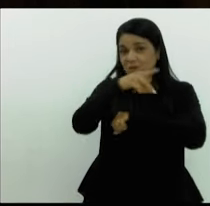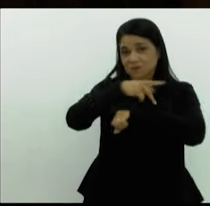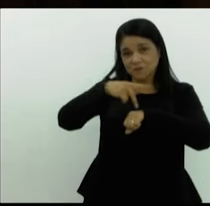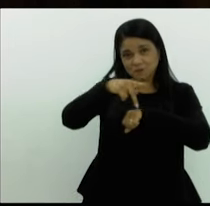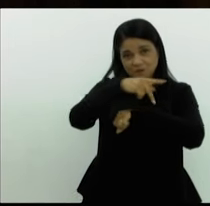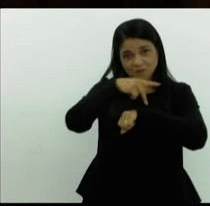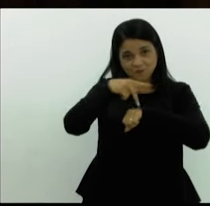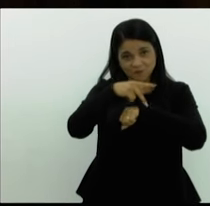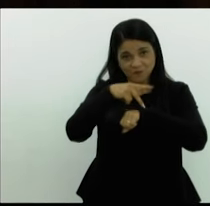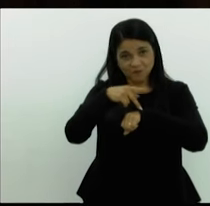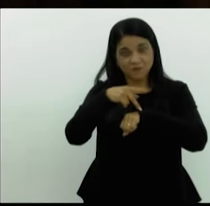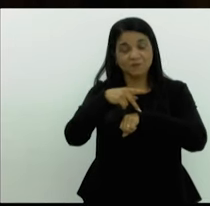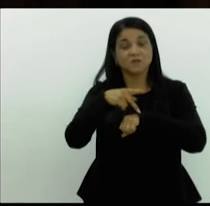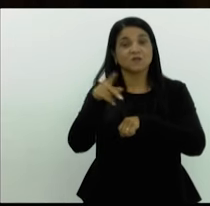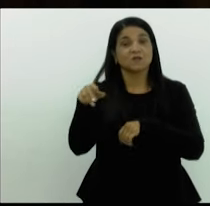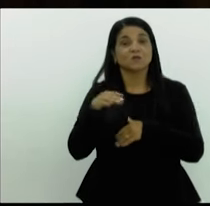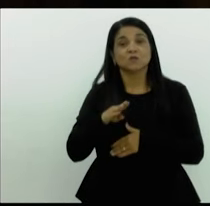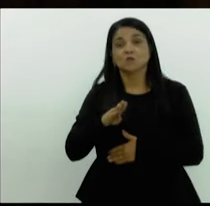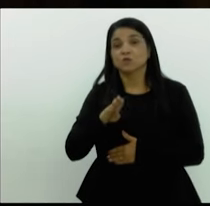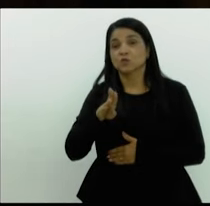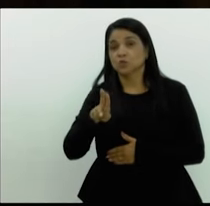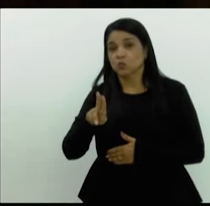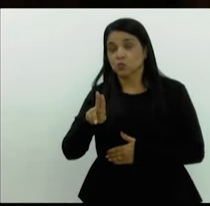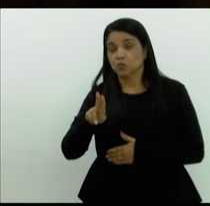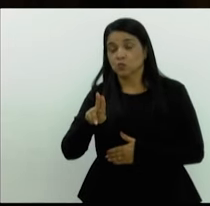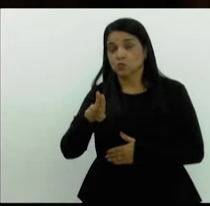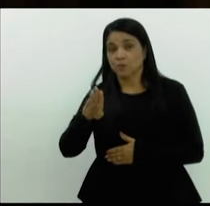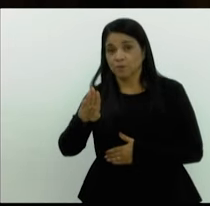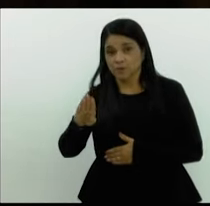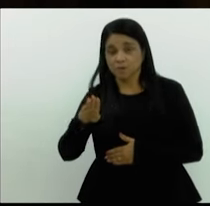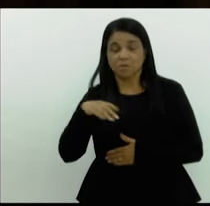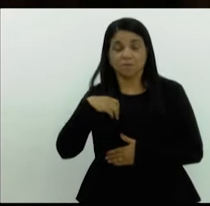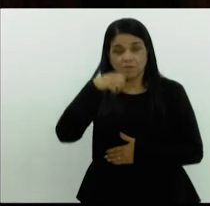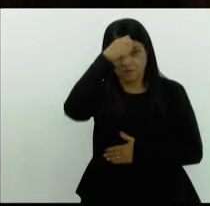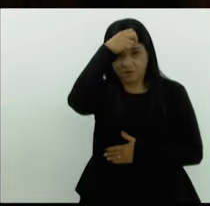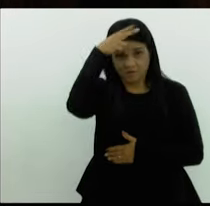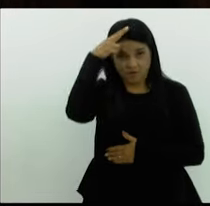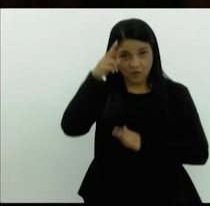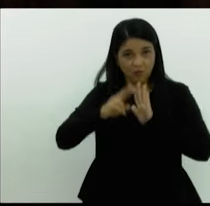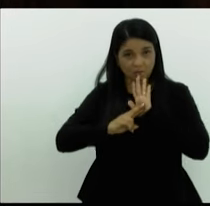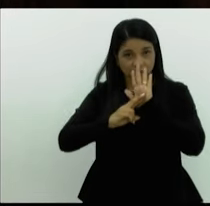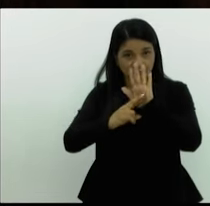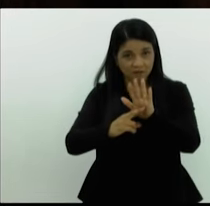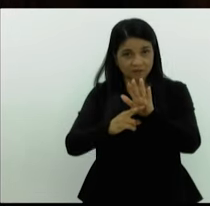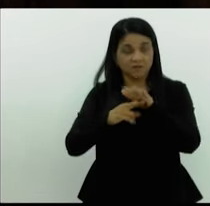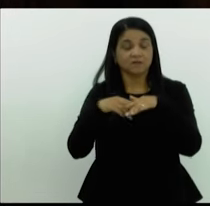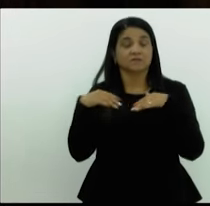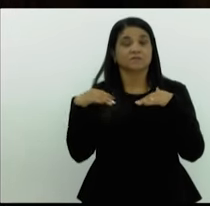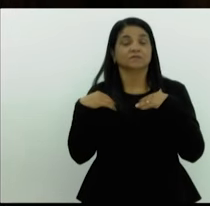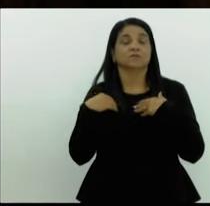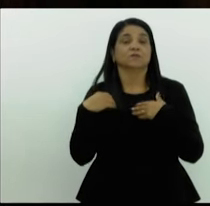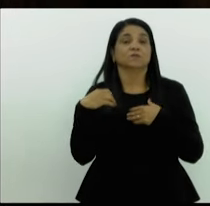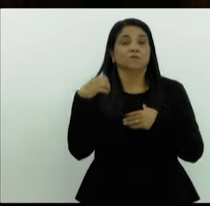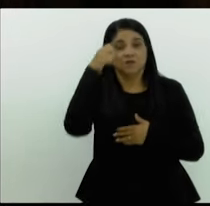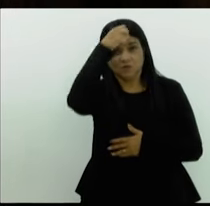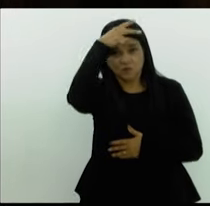Não satisfeito, o subprefeito também representando a prefeitura da cidade do Rio de Janeiro,